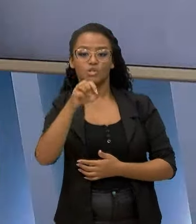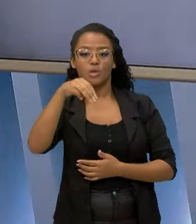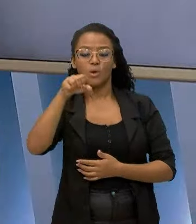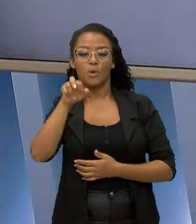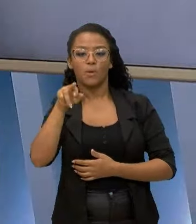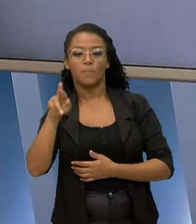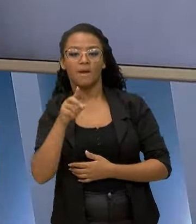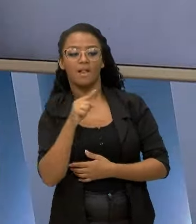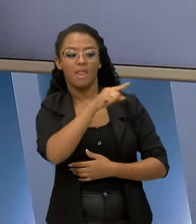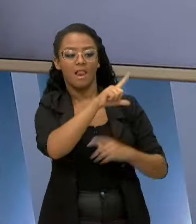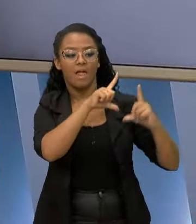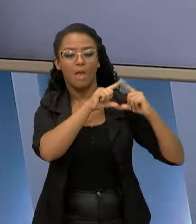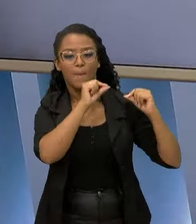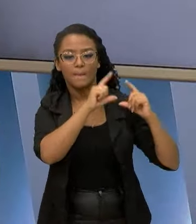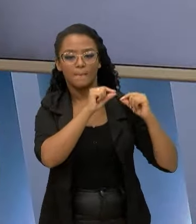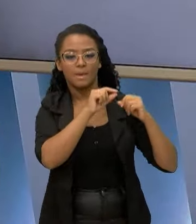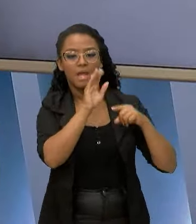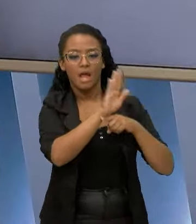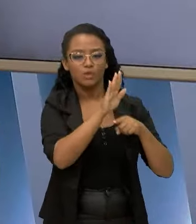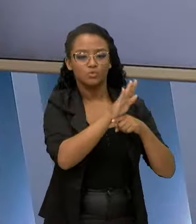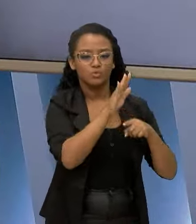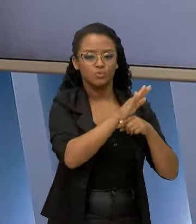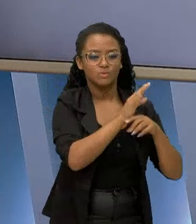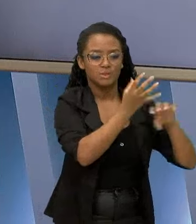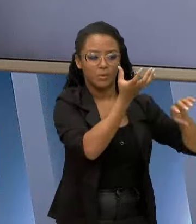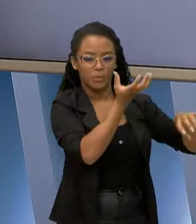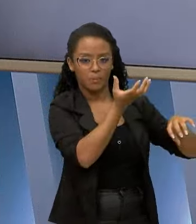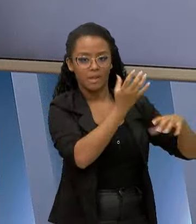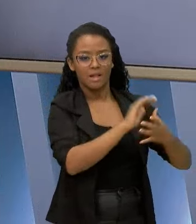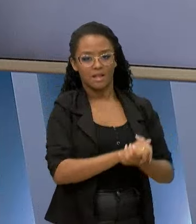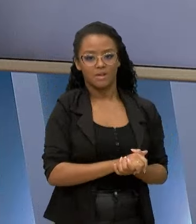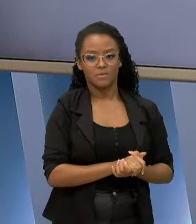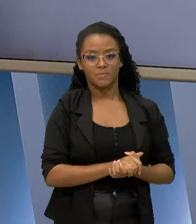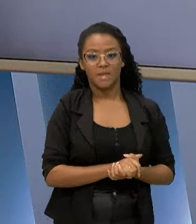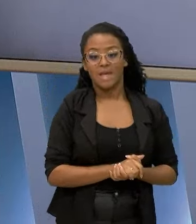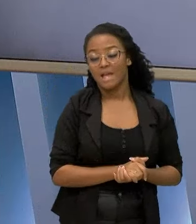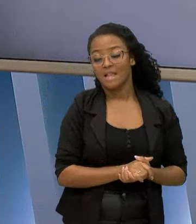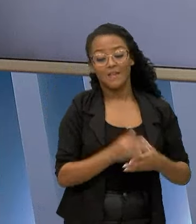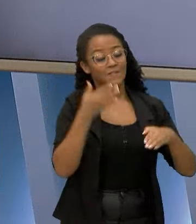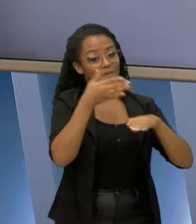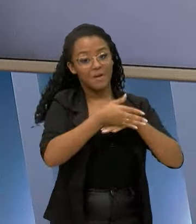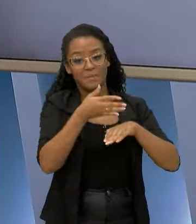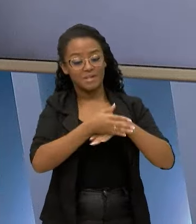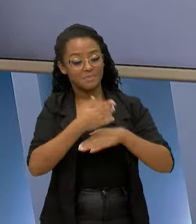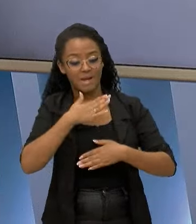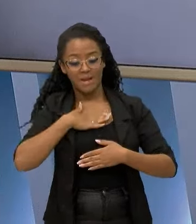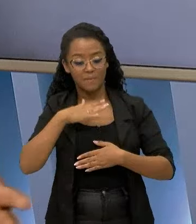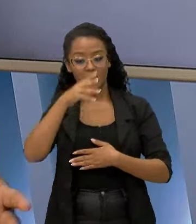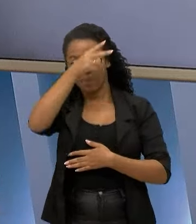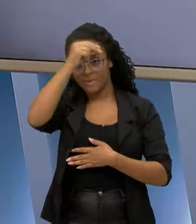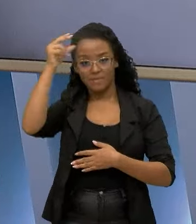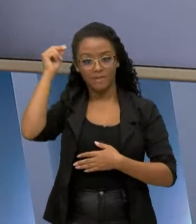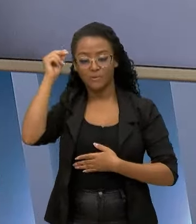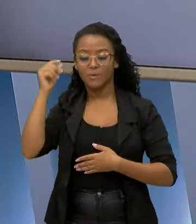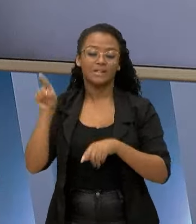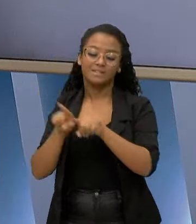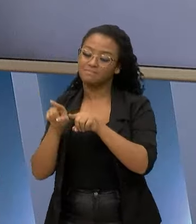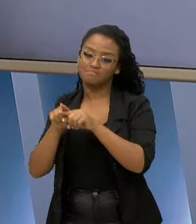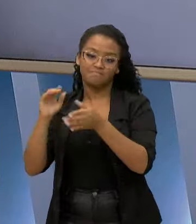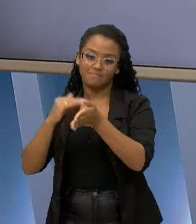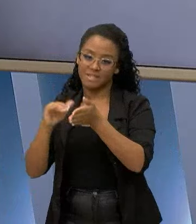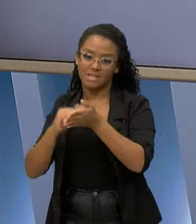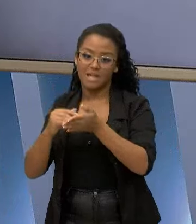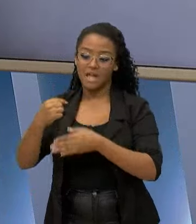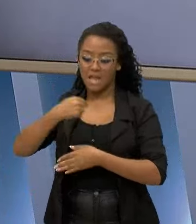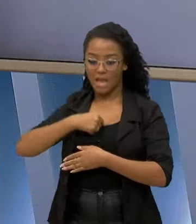no Palácio do Planalto, e está muito bem. Ele não vem fazer parte da prefeitura nem do secretariado. Eu tinha 17 anos quando ele